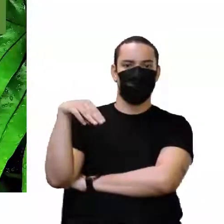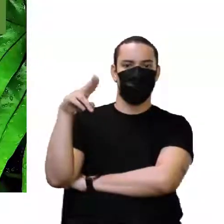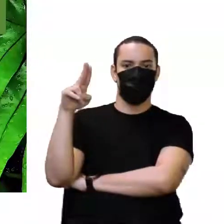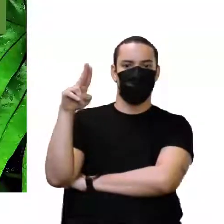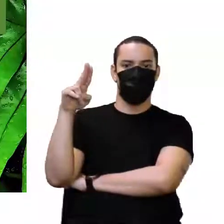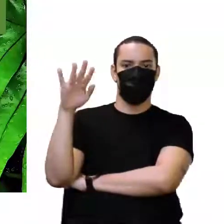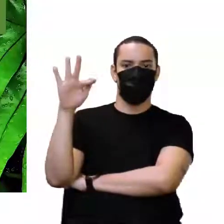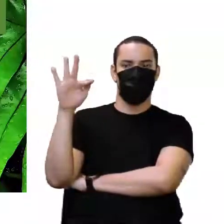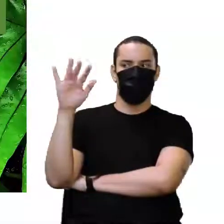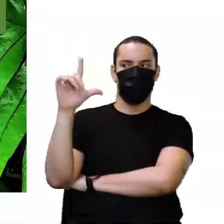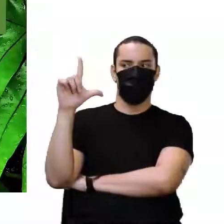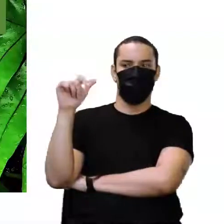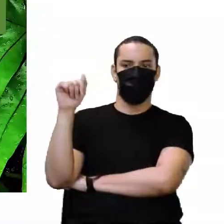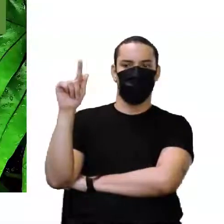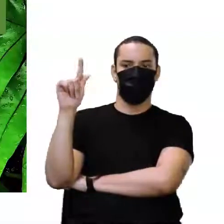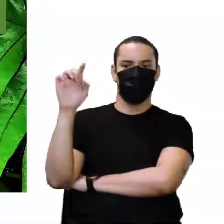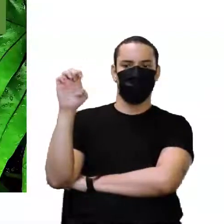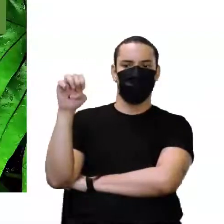Camuflagem.